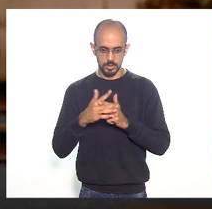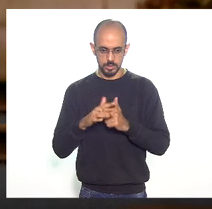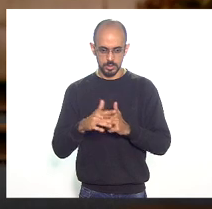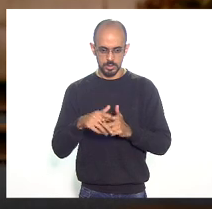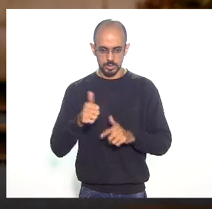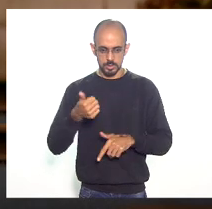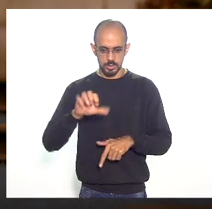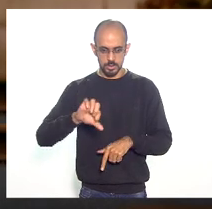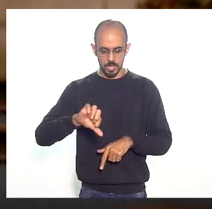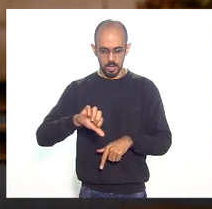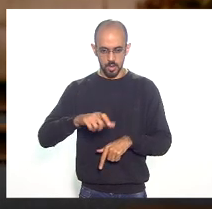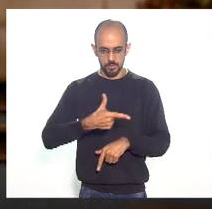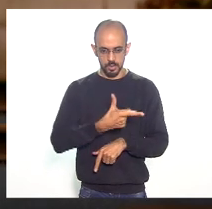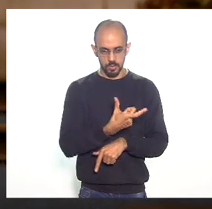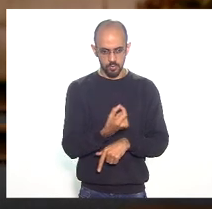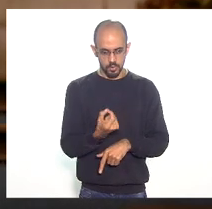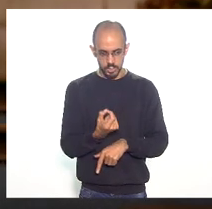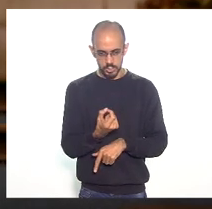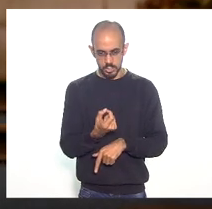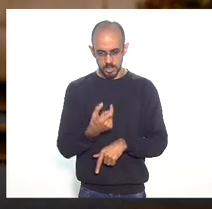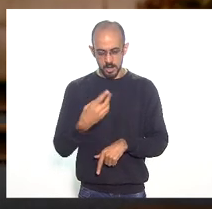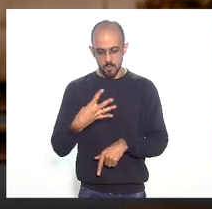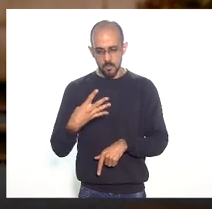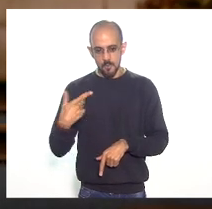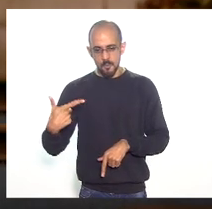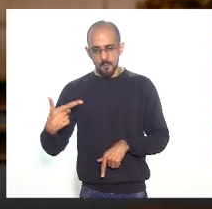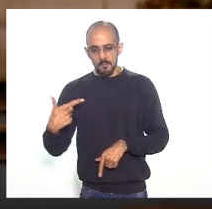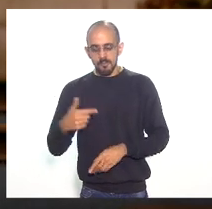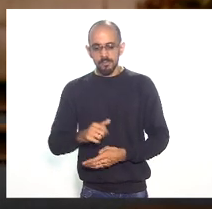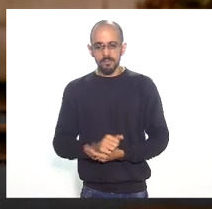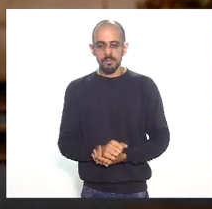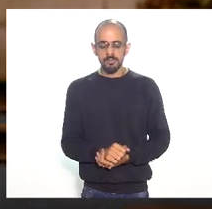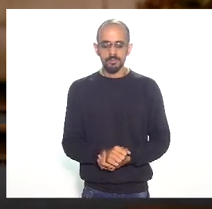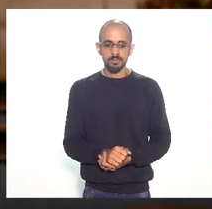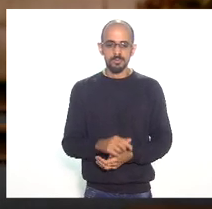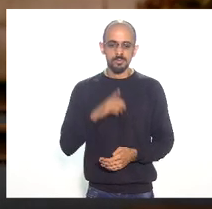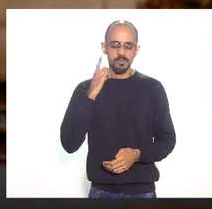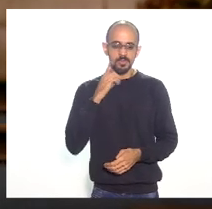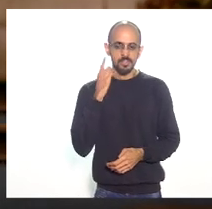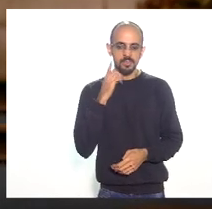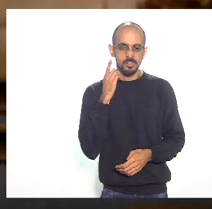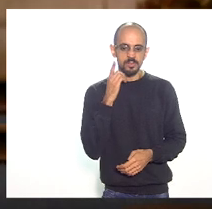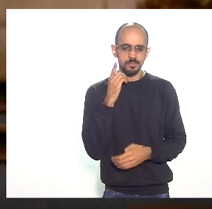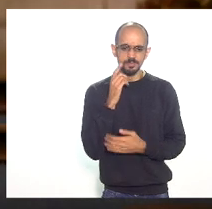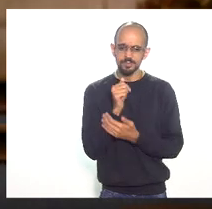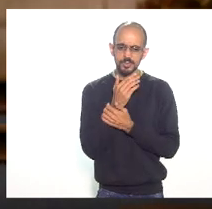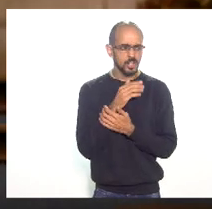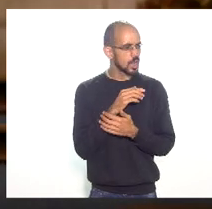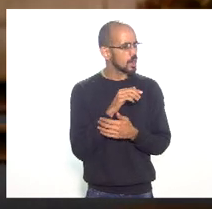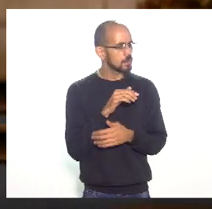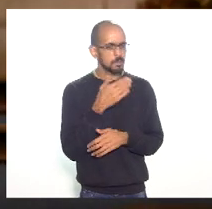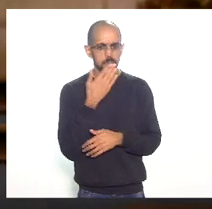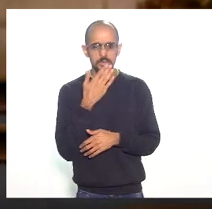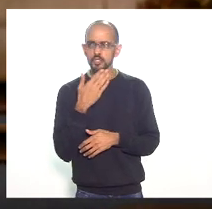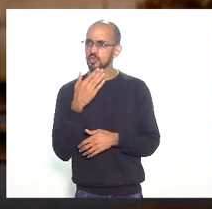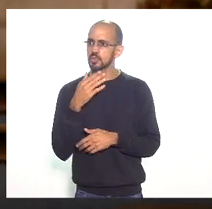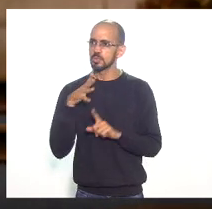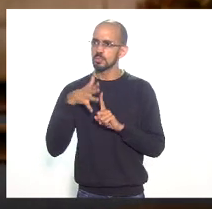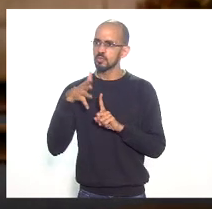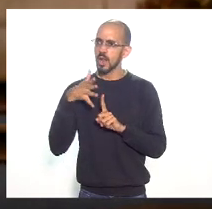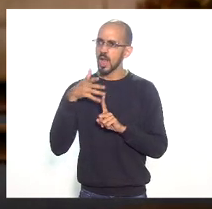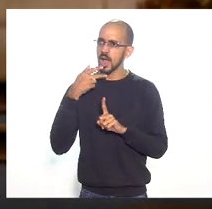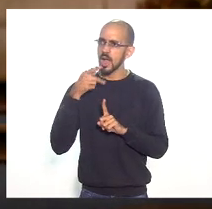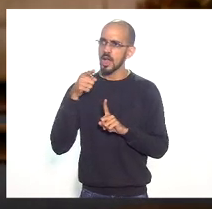19, 20 e 42. Deputado, alguém pediu a palavra aí? Não? Voto